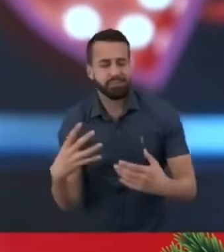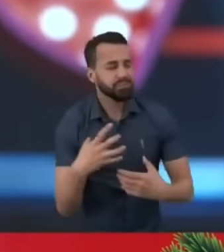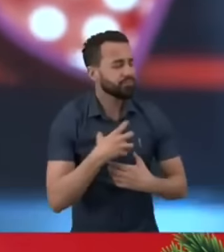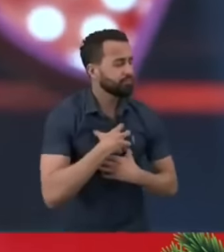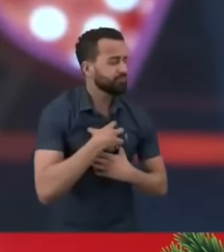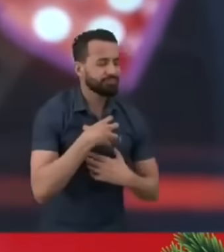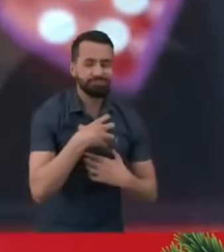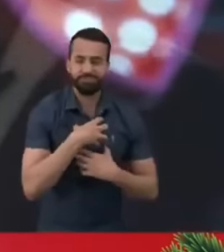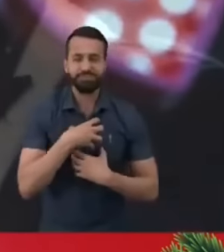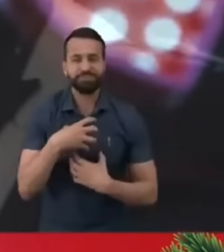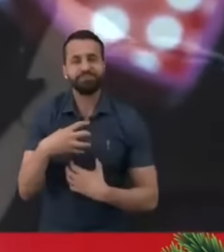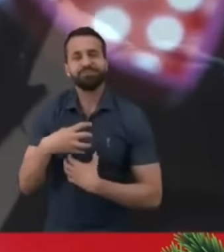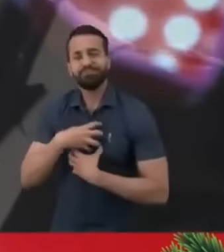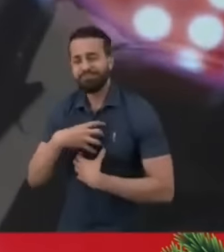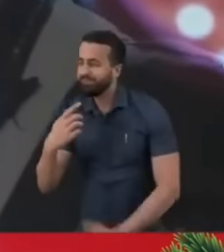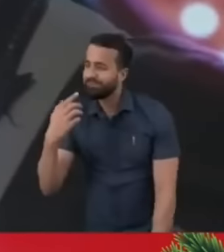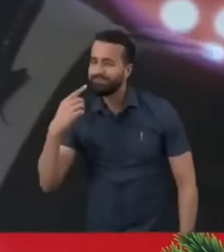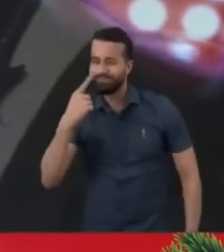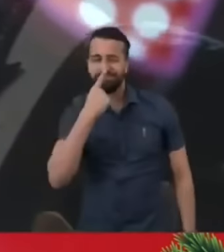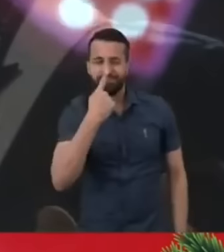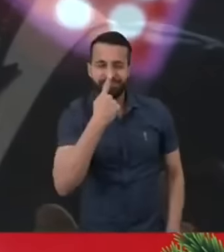de um jeito que só eu